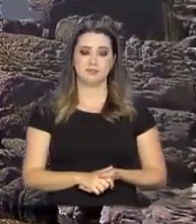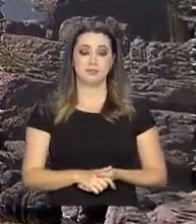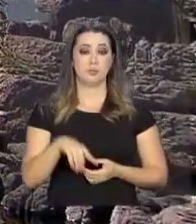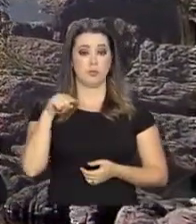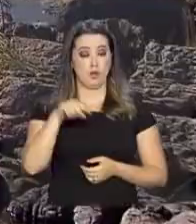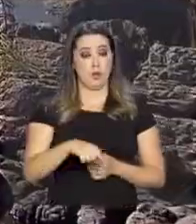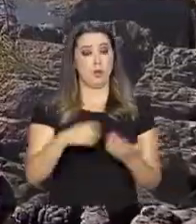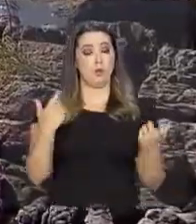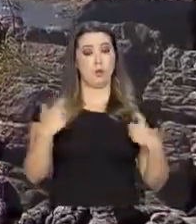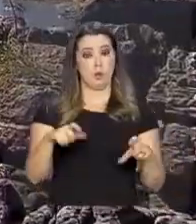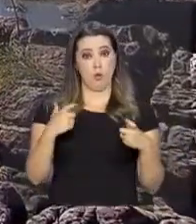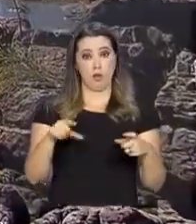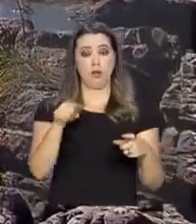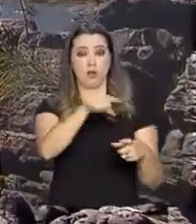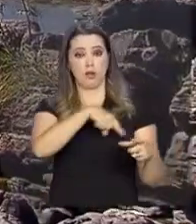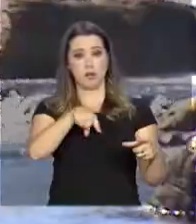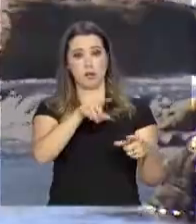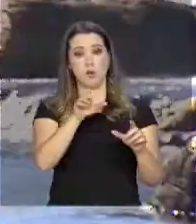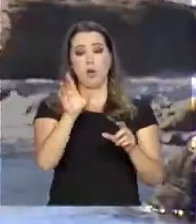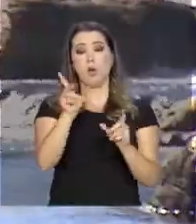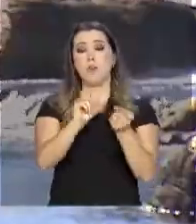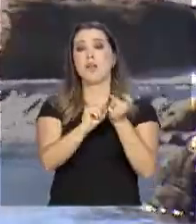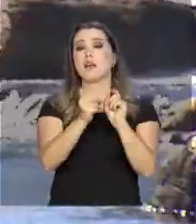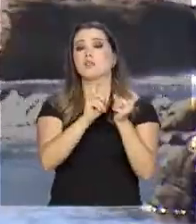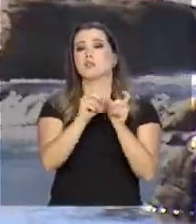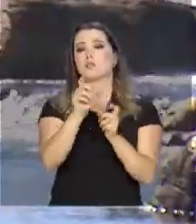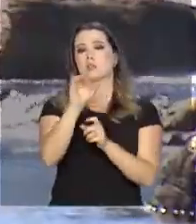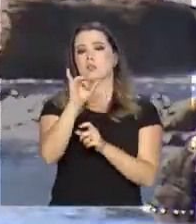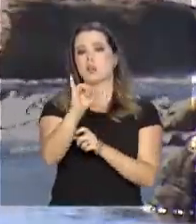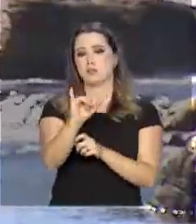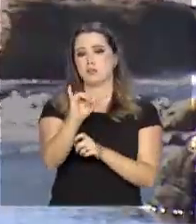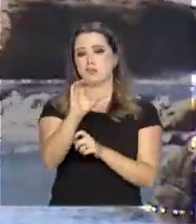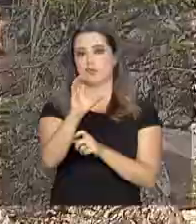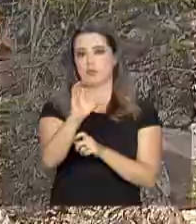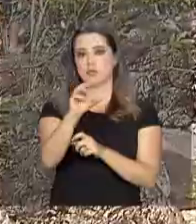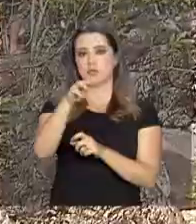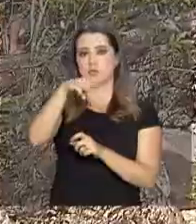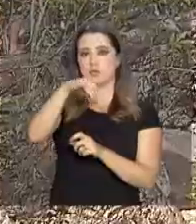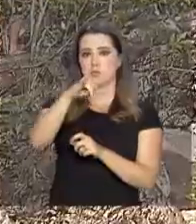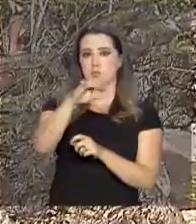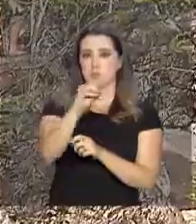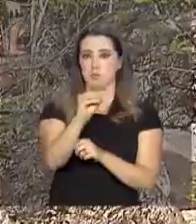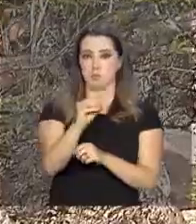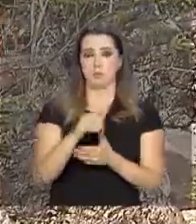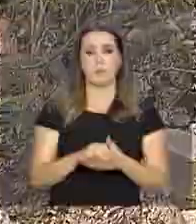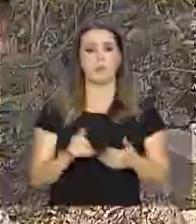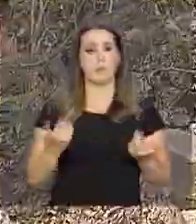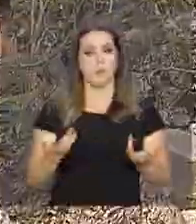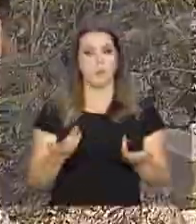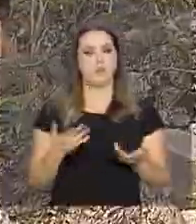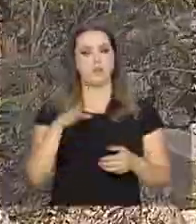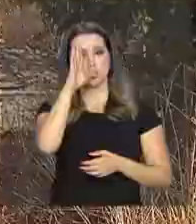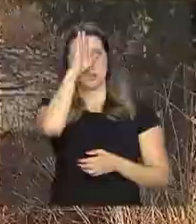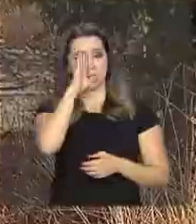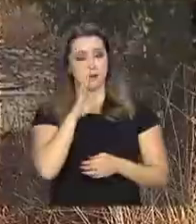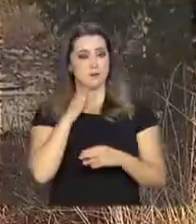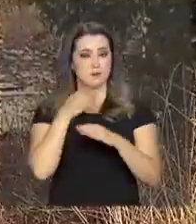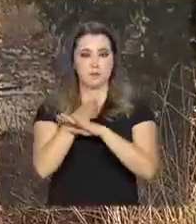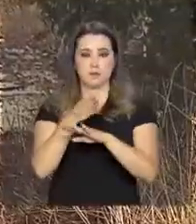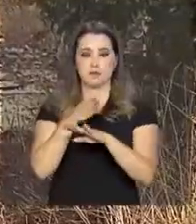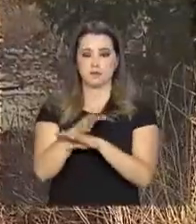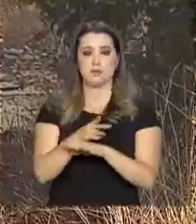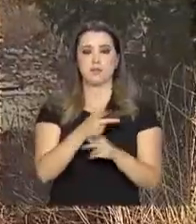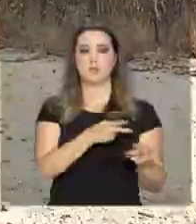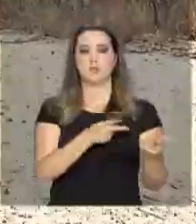Veadeiros é administrado pelo Instituto Chico Mendes de Conservação da Biodiversidade, o ICMBio. A entrada é gratuita. A